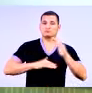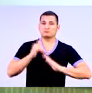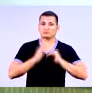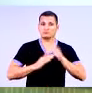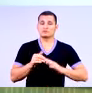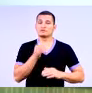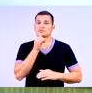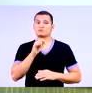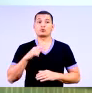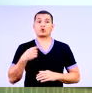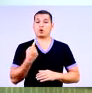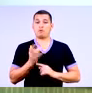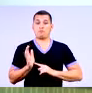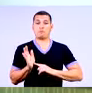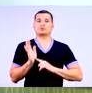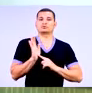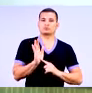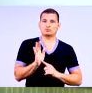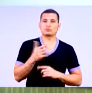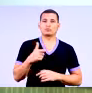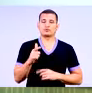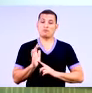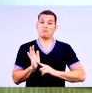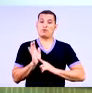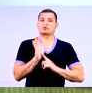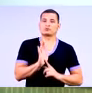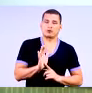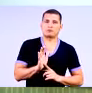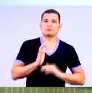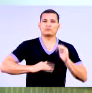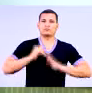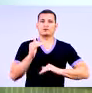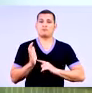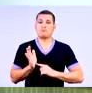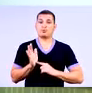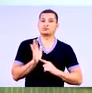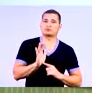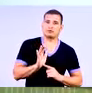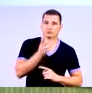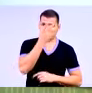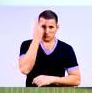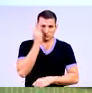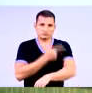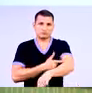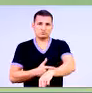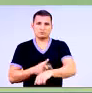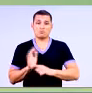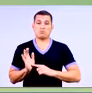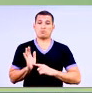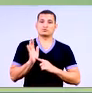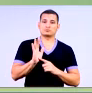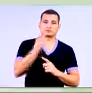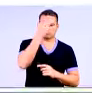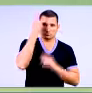mostramos profissionais, nós não nos mostramos pessoas honestas, pessoas fiéis, né? Então, a gente vai trazer aqui para